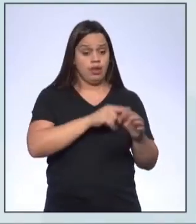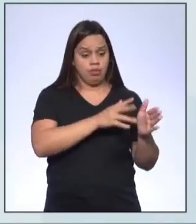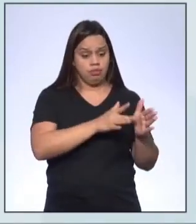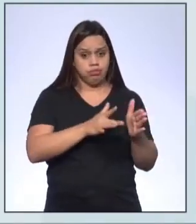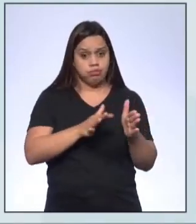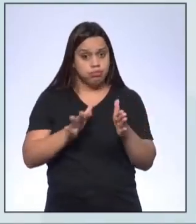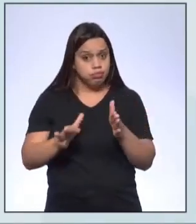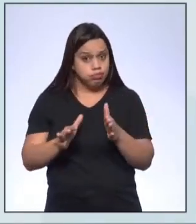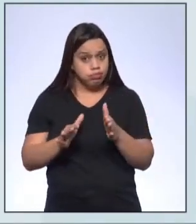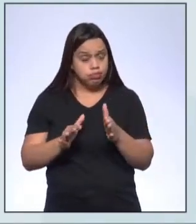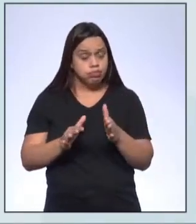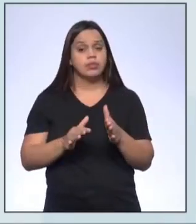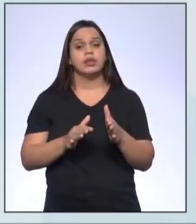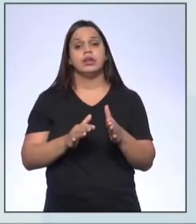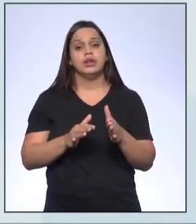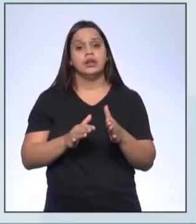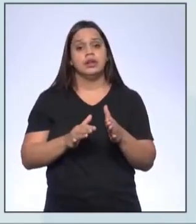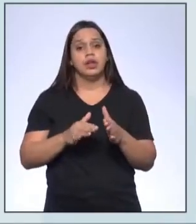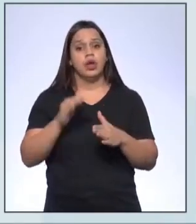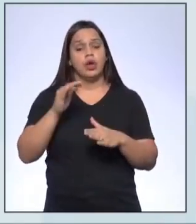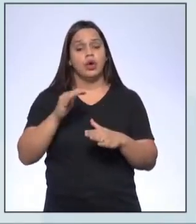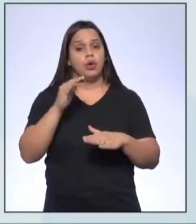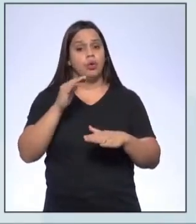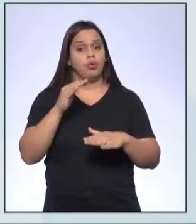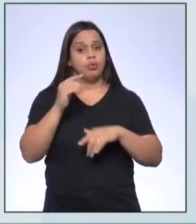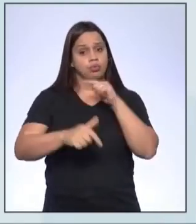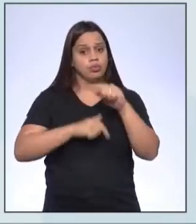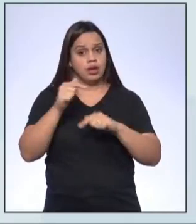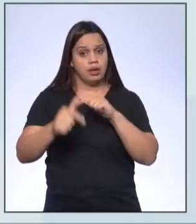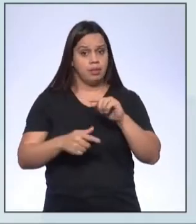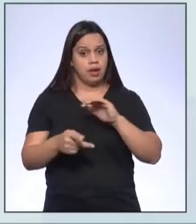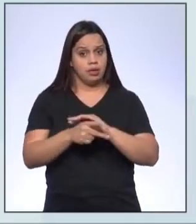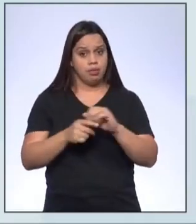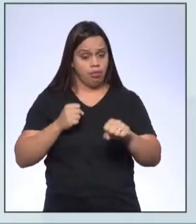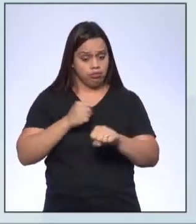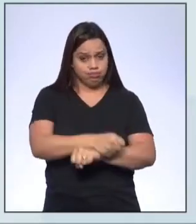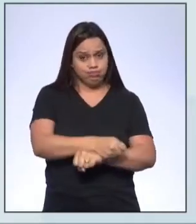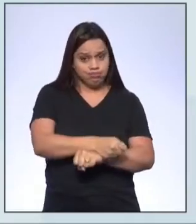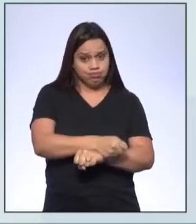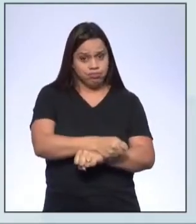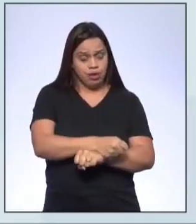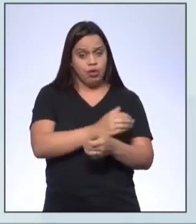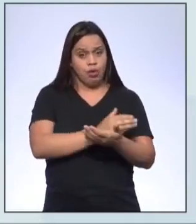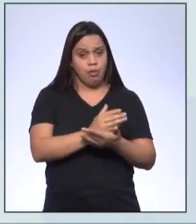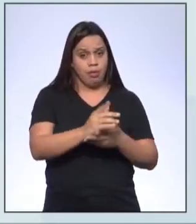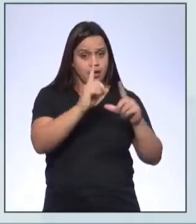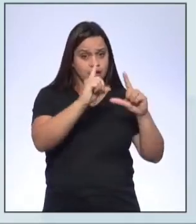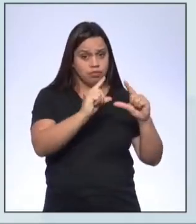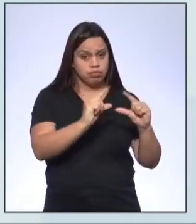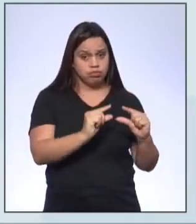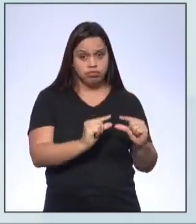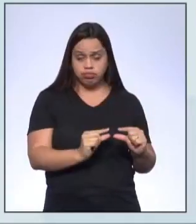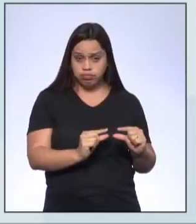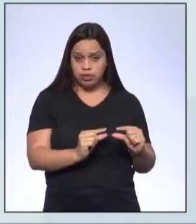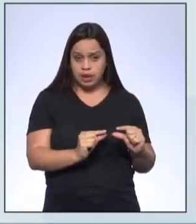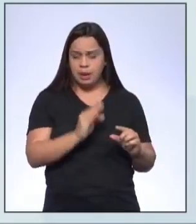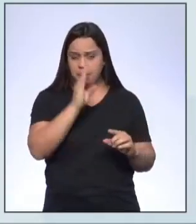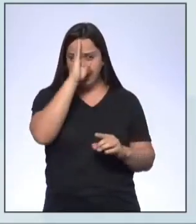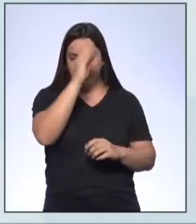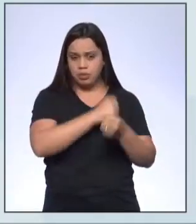a escravidão, né, a mão de obra escravizada, ela começa a diminuir, né, e começa a ter uma acentuação, principalmente a partir